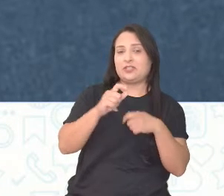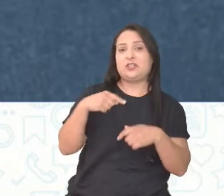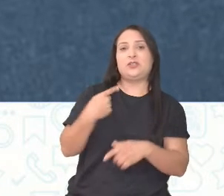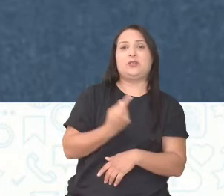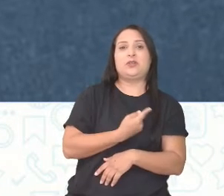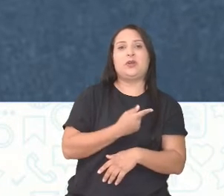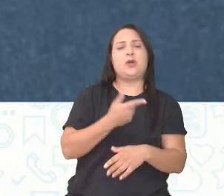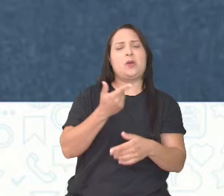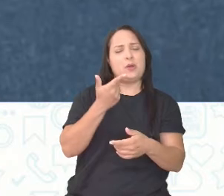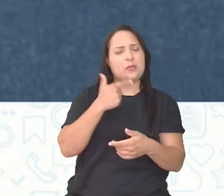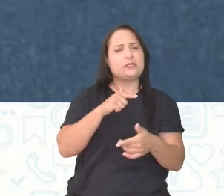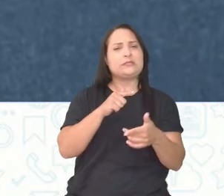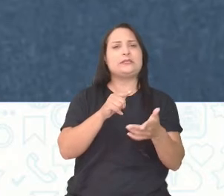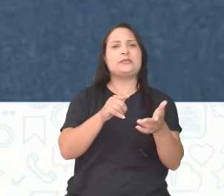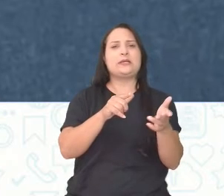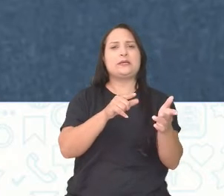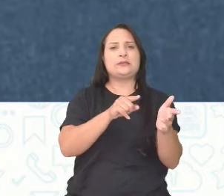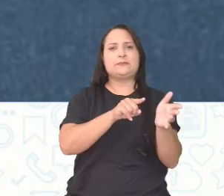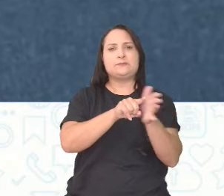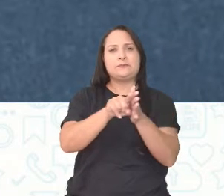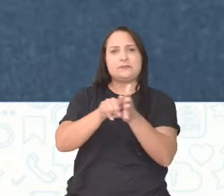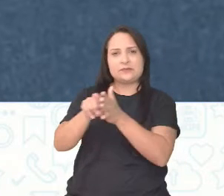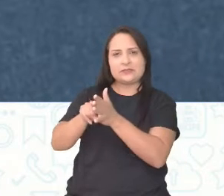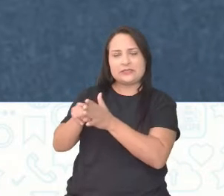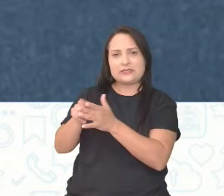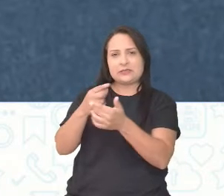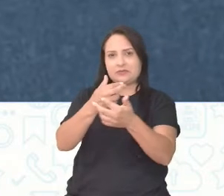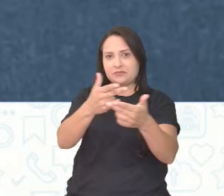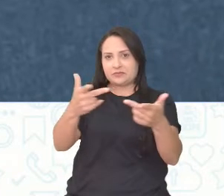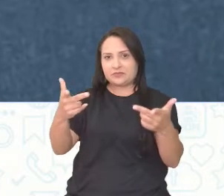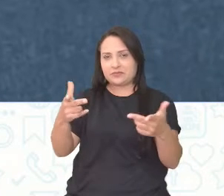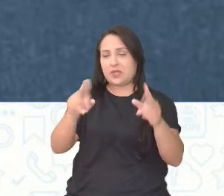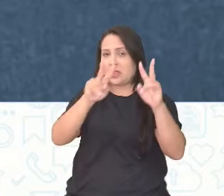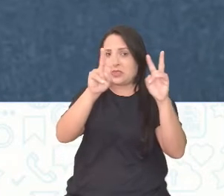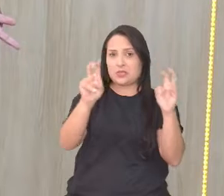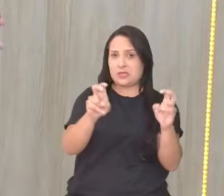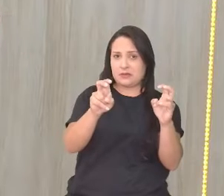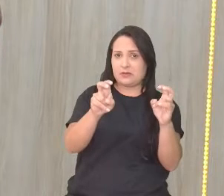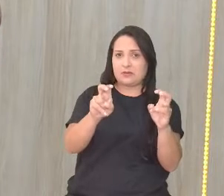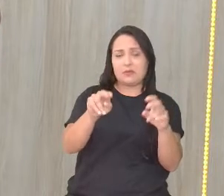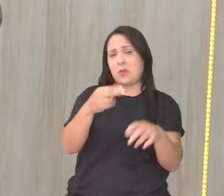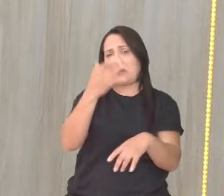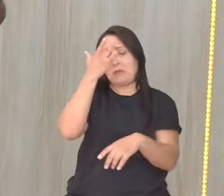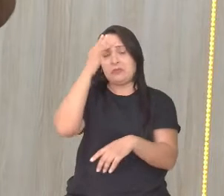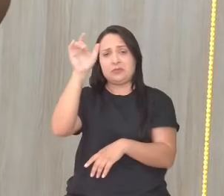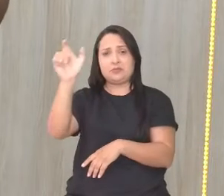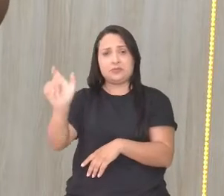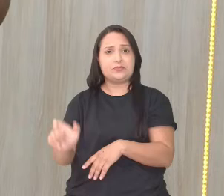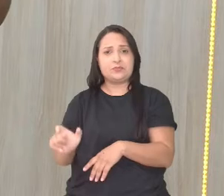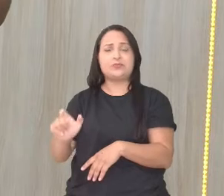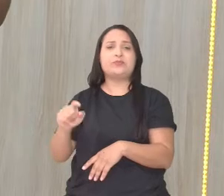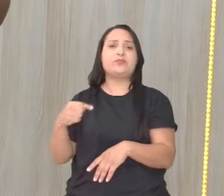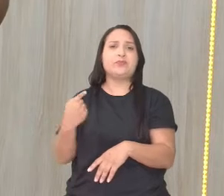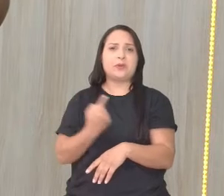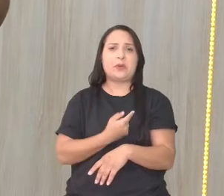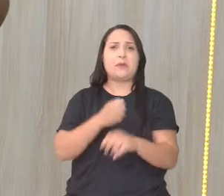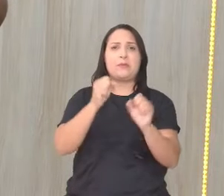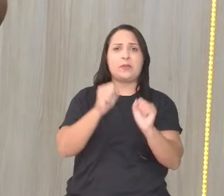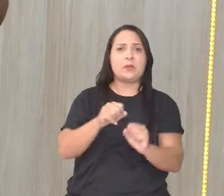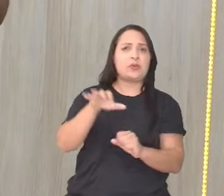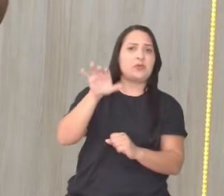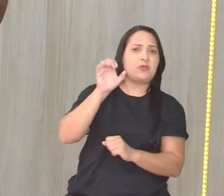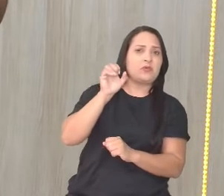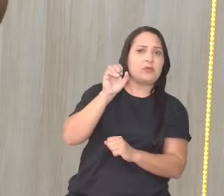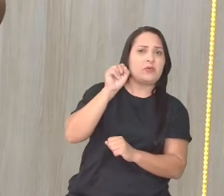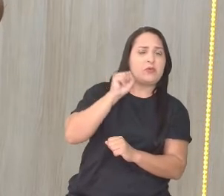consegue coletar com mais precisão os dados acerca de um tema ou acerca de uma pessoa também. A gente pode ouvir,